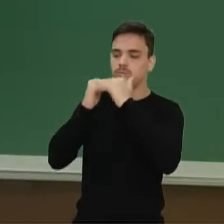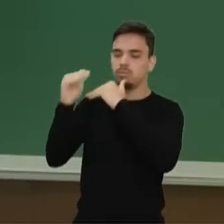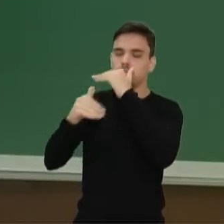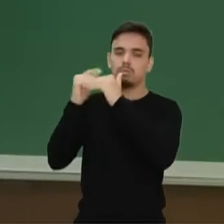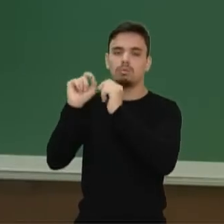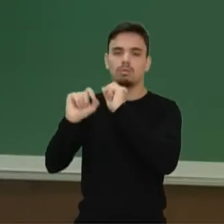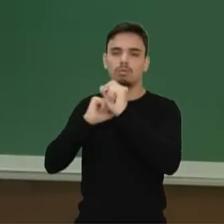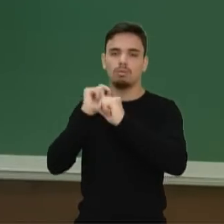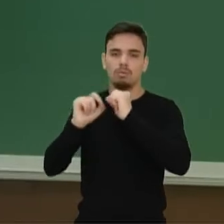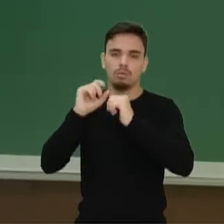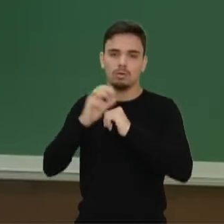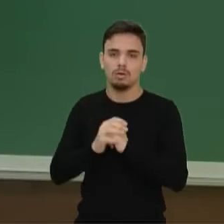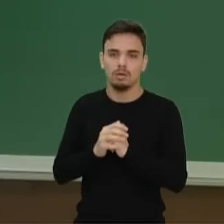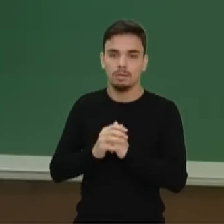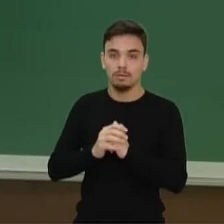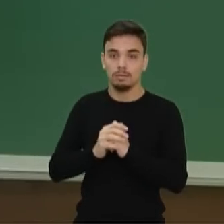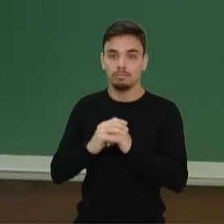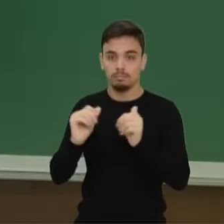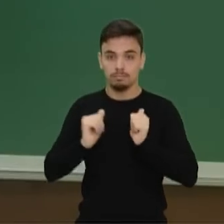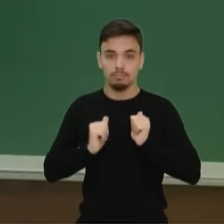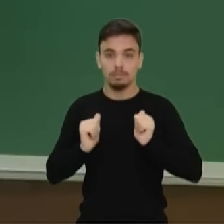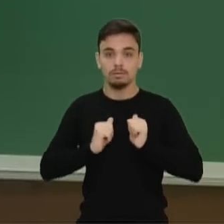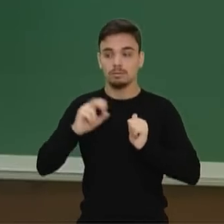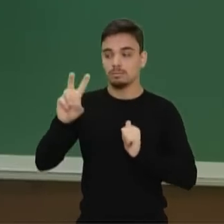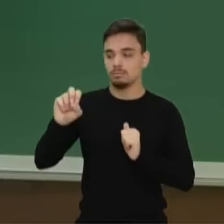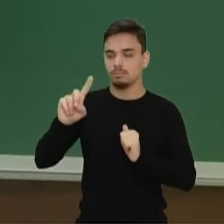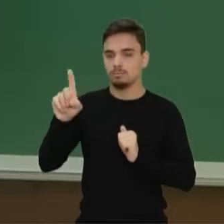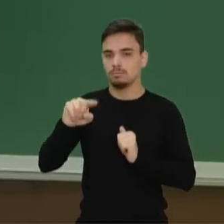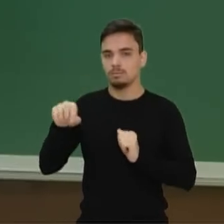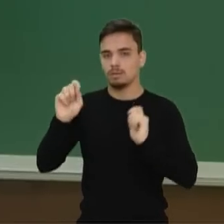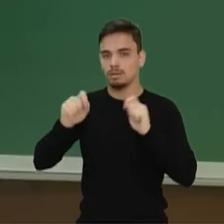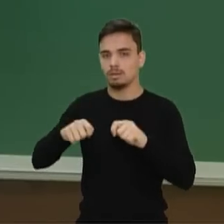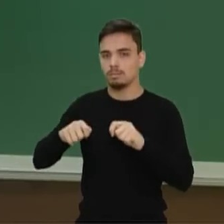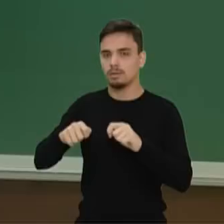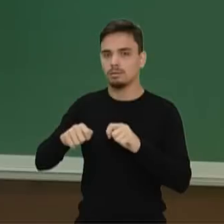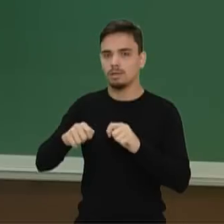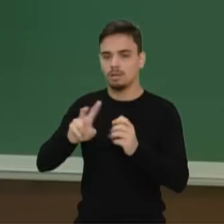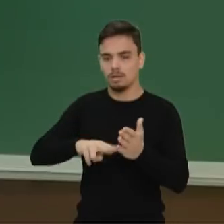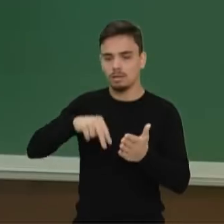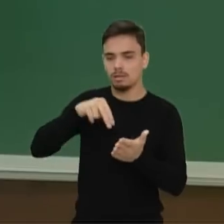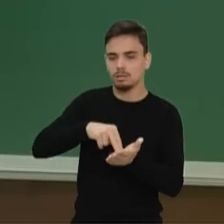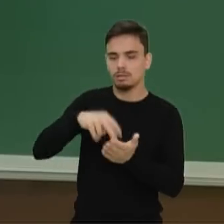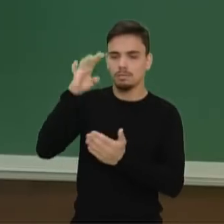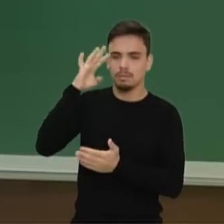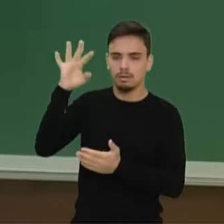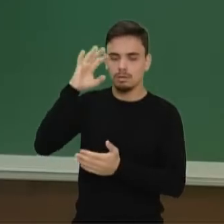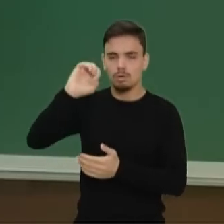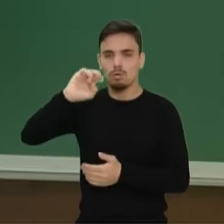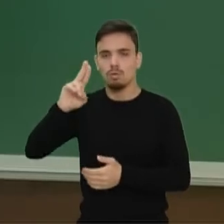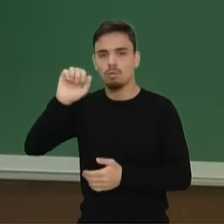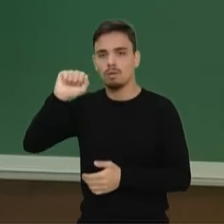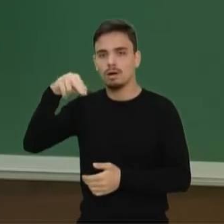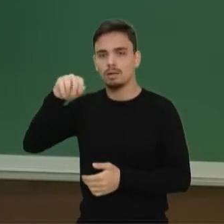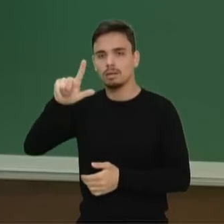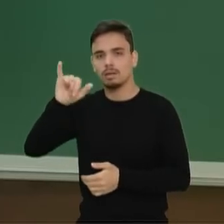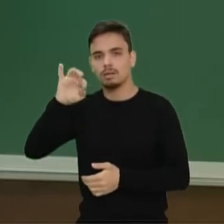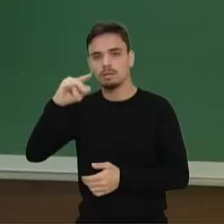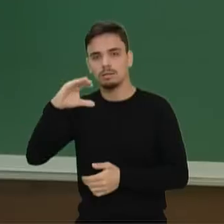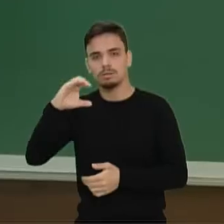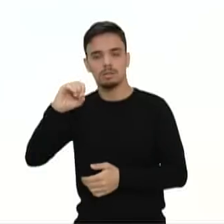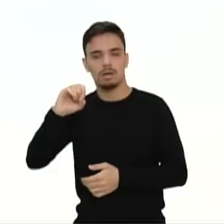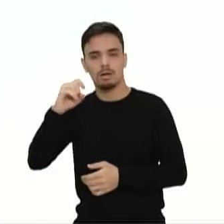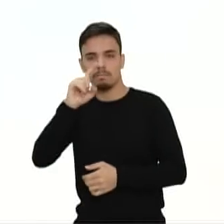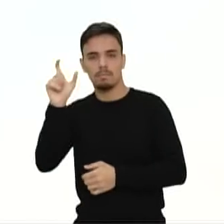voz passiva pode ser ativa e reflexiva ou analítica e sintética? Um pouquinho lá com